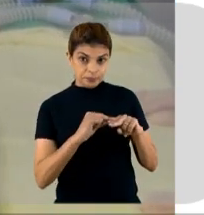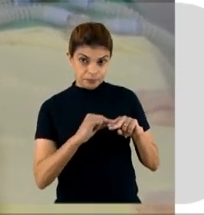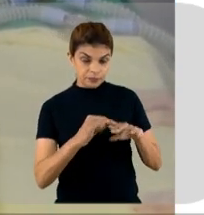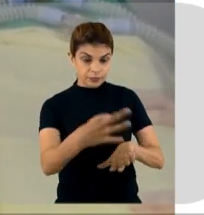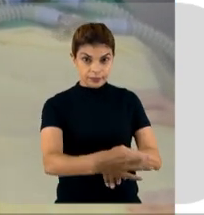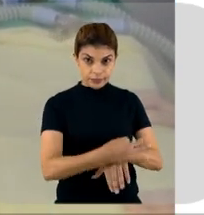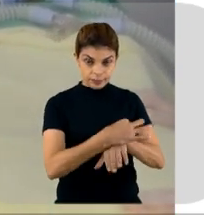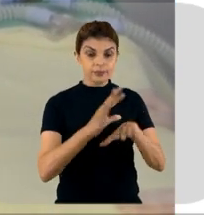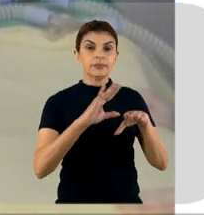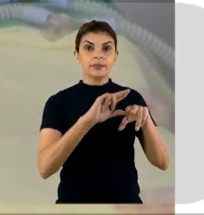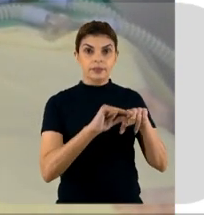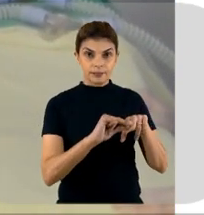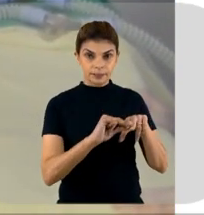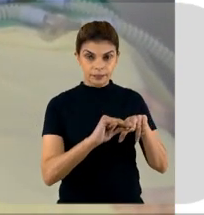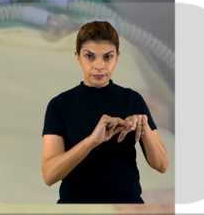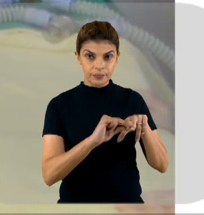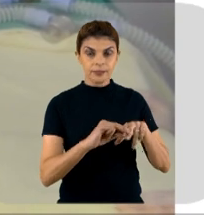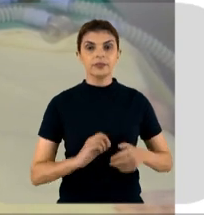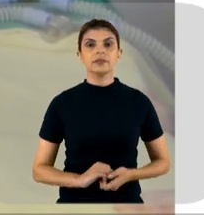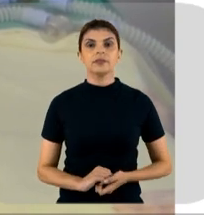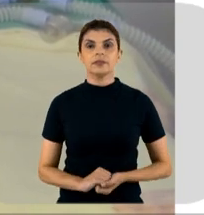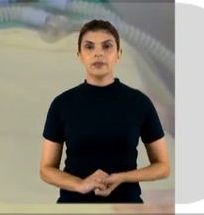da sonda